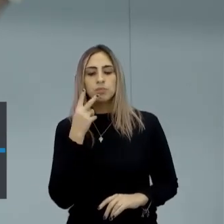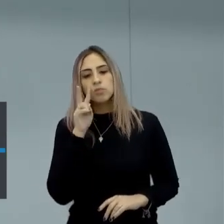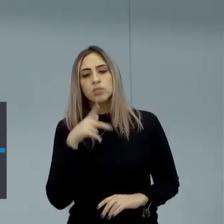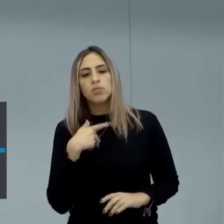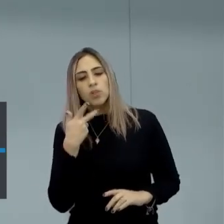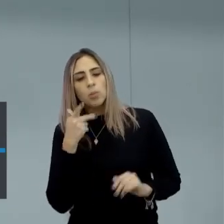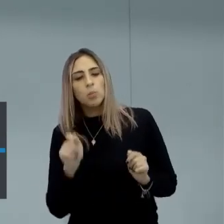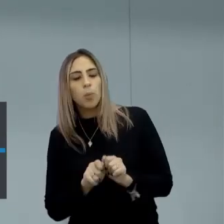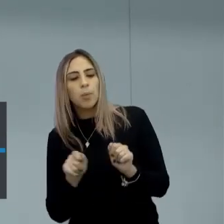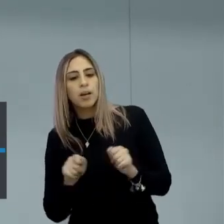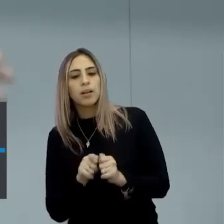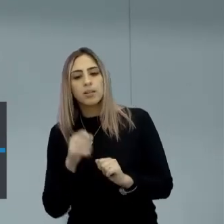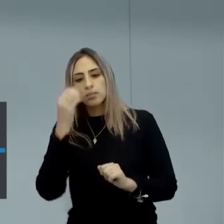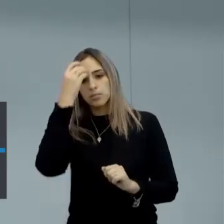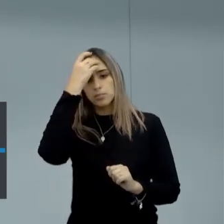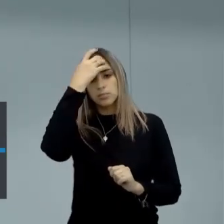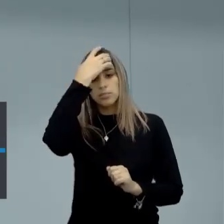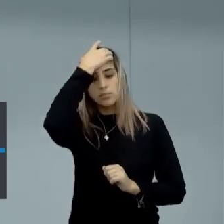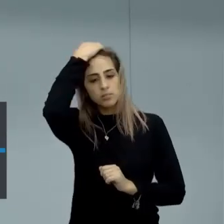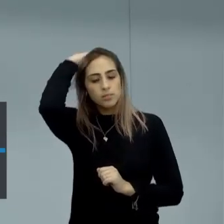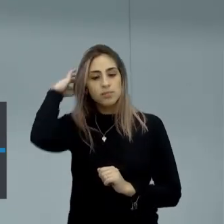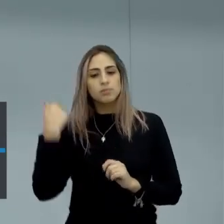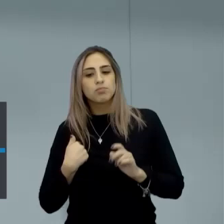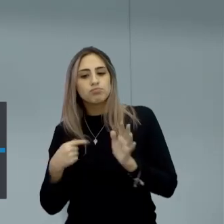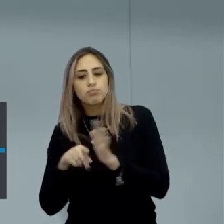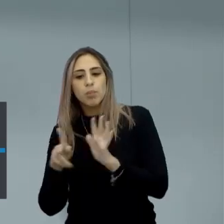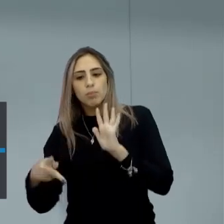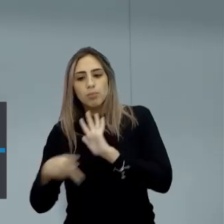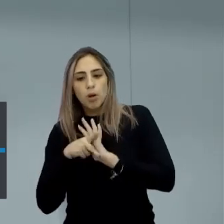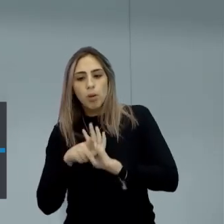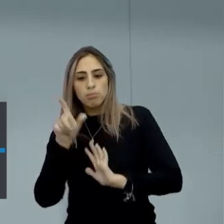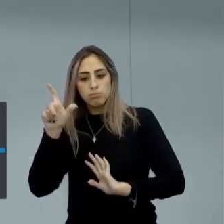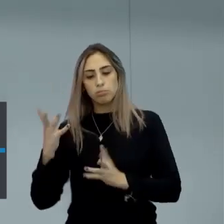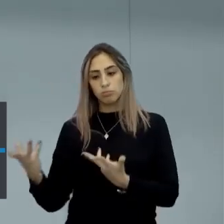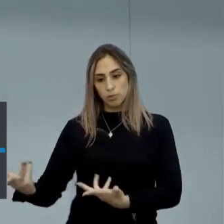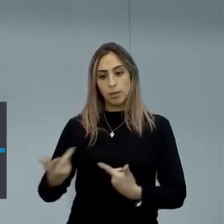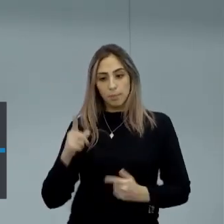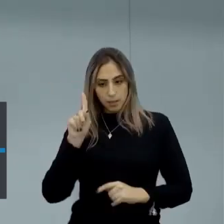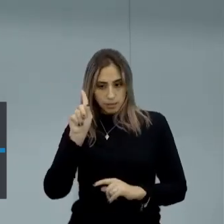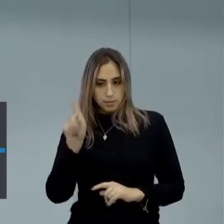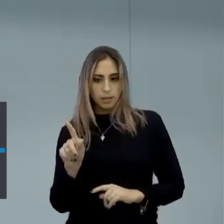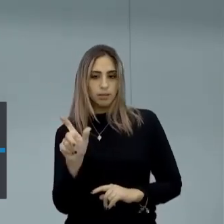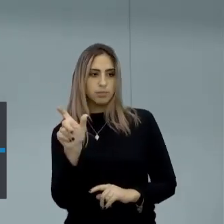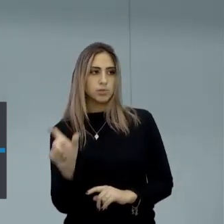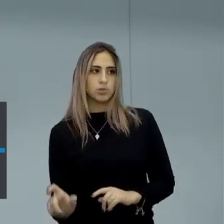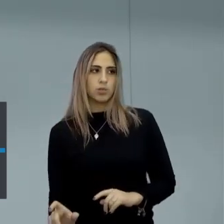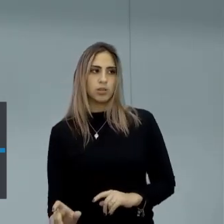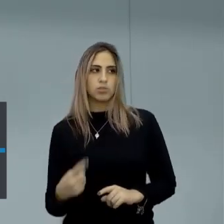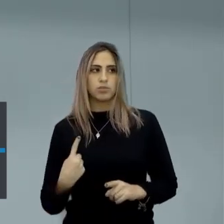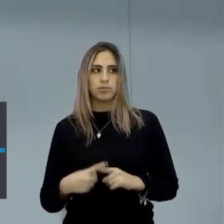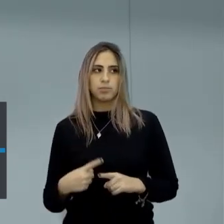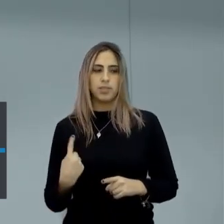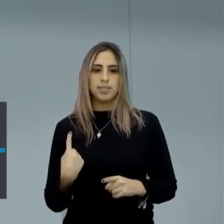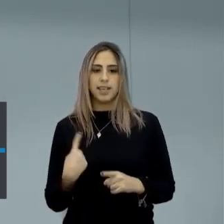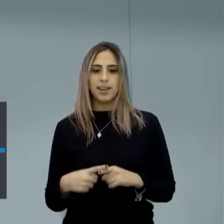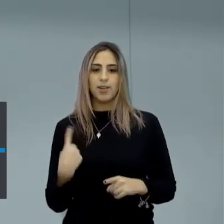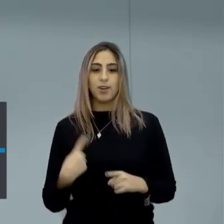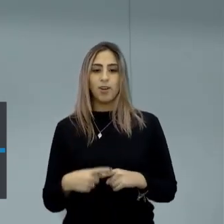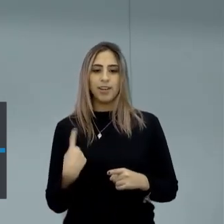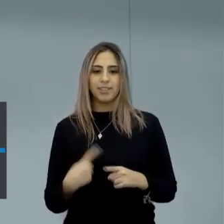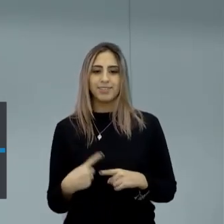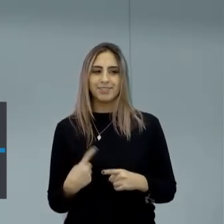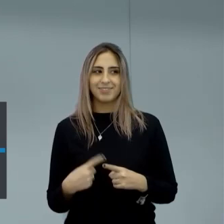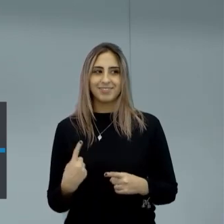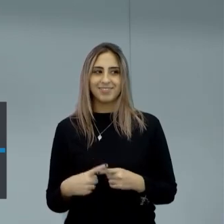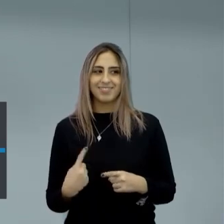vou perguntar para o próprio convidado se eu estou falando besteira. Mas é um personagem, porque eu aqui, enquanto professora, sou um personagem,